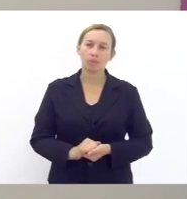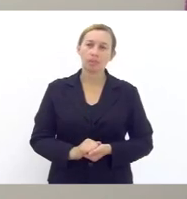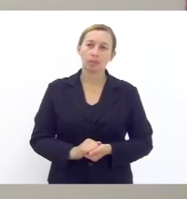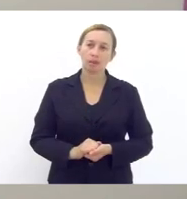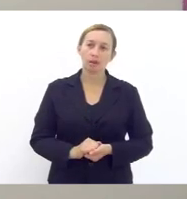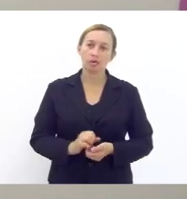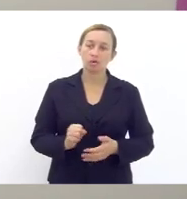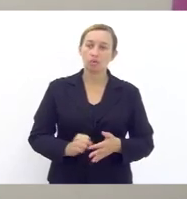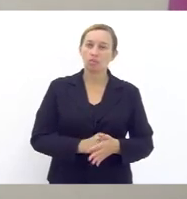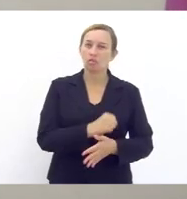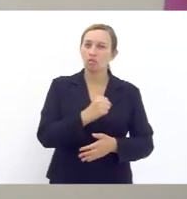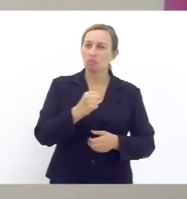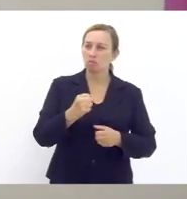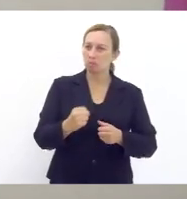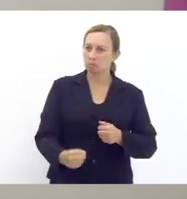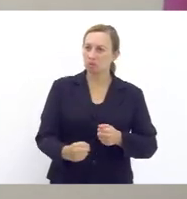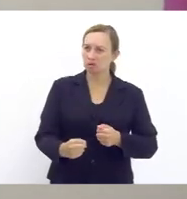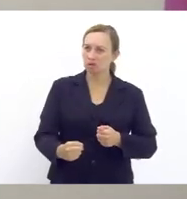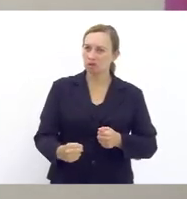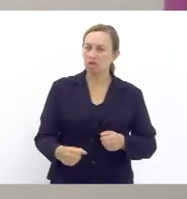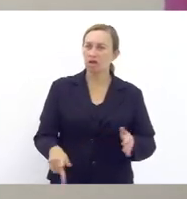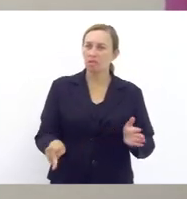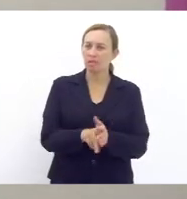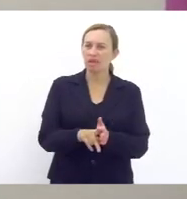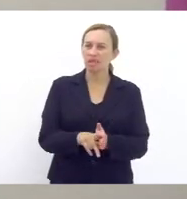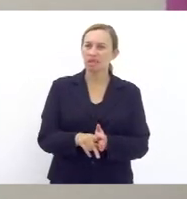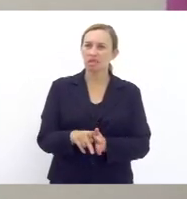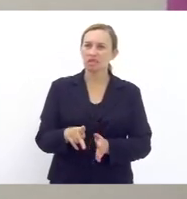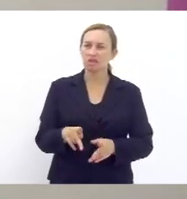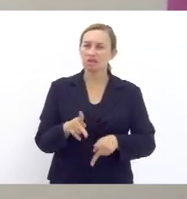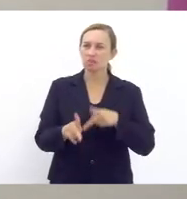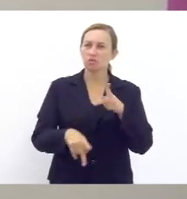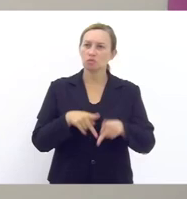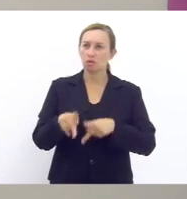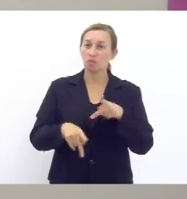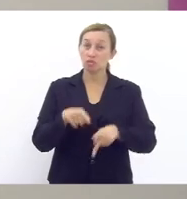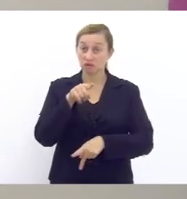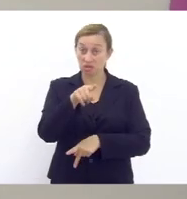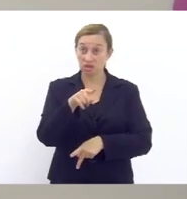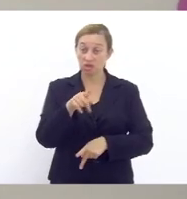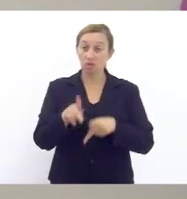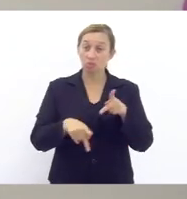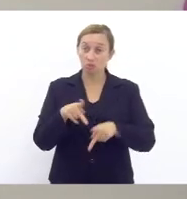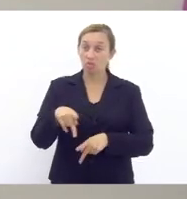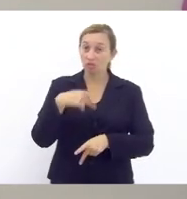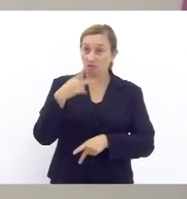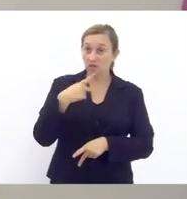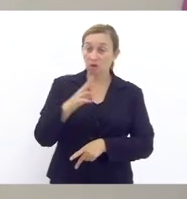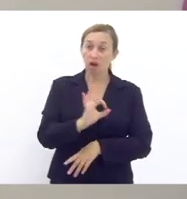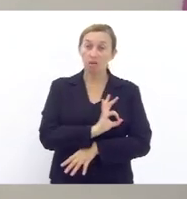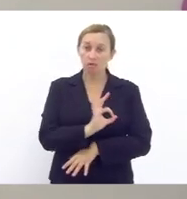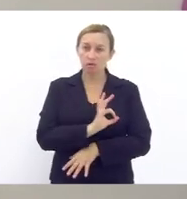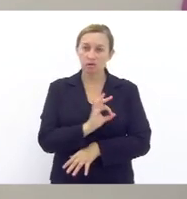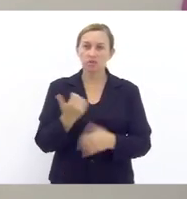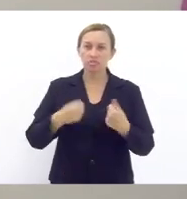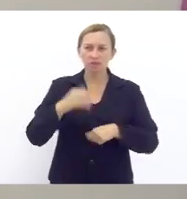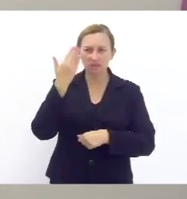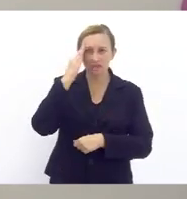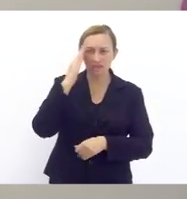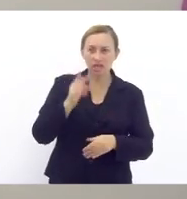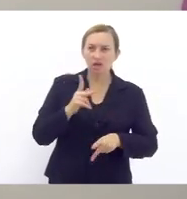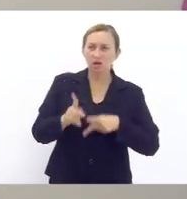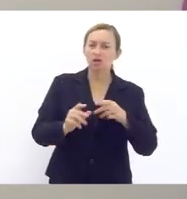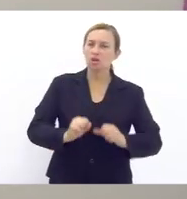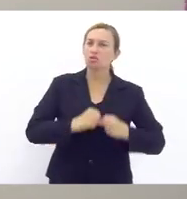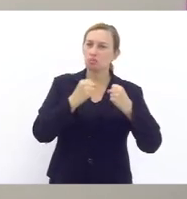o poder é do Povo você aqui como povo falou a polícia tem que entender que o poder é do